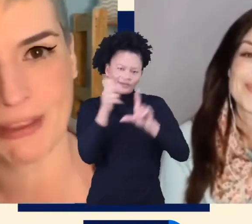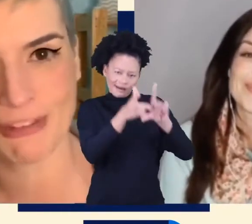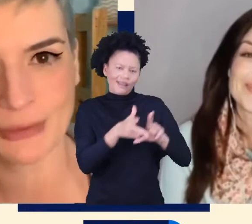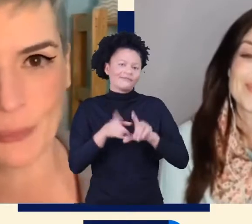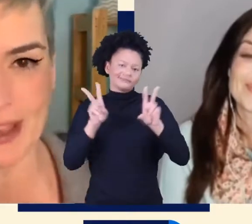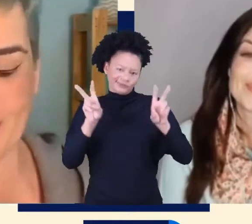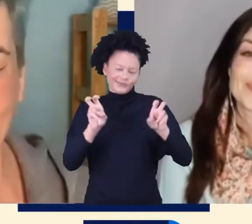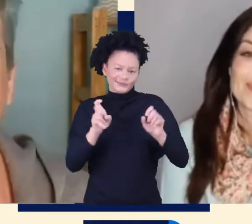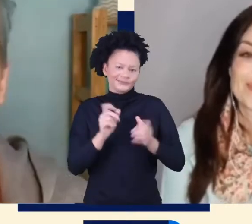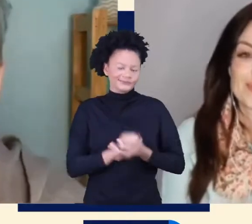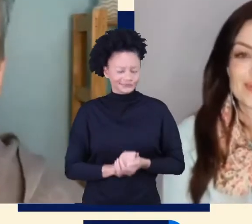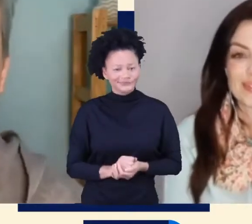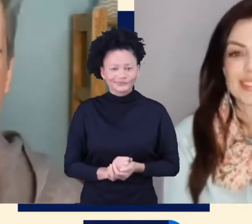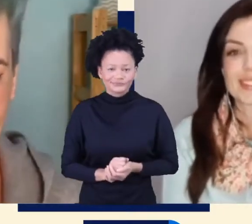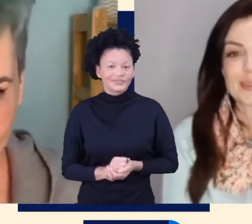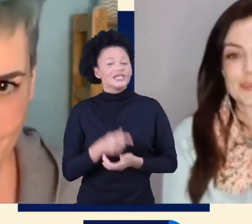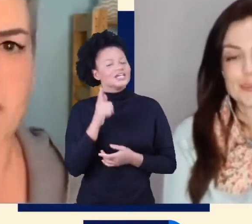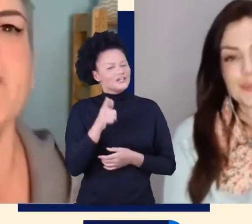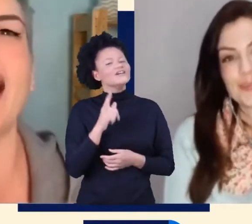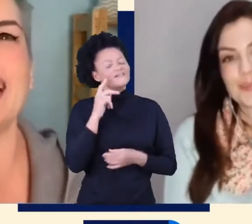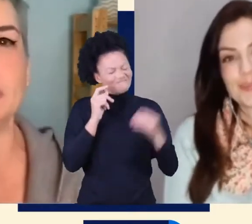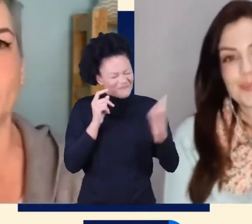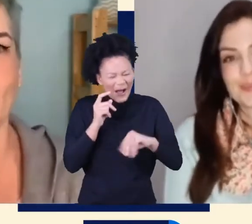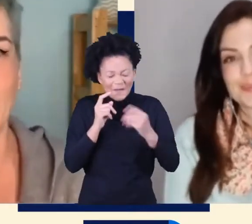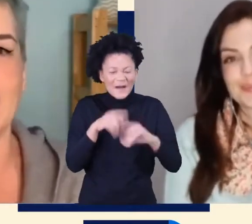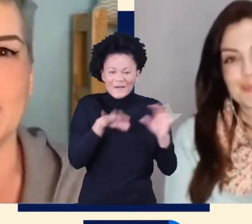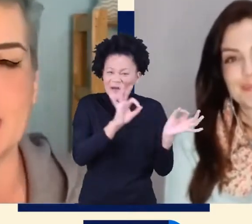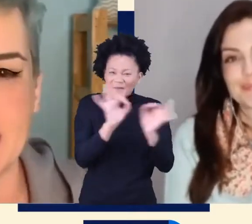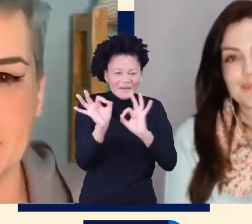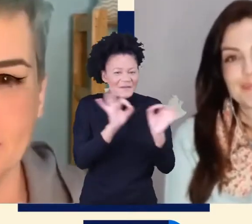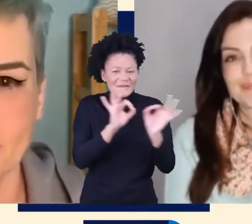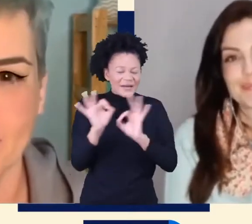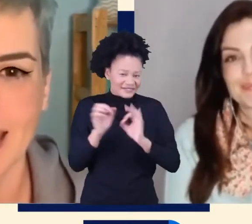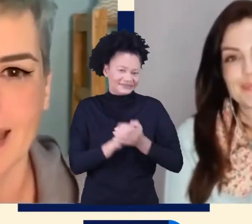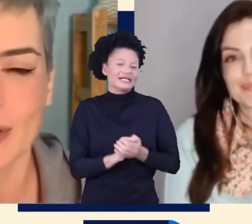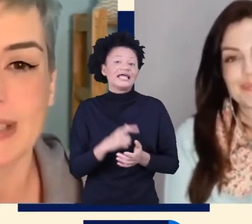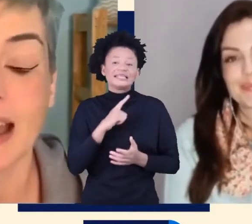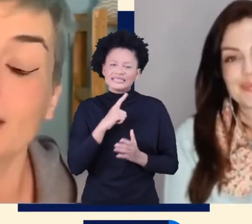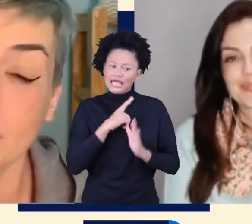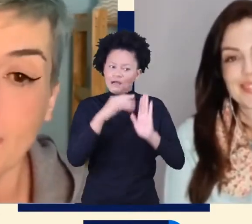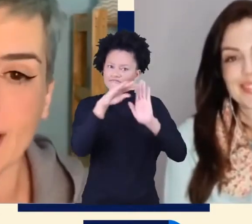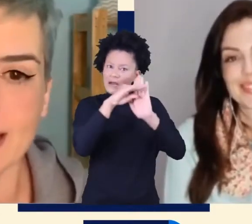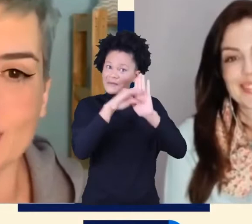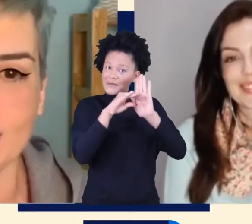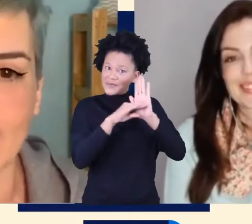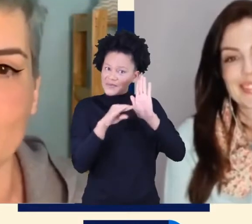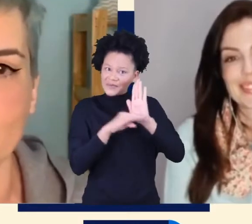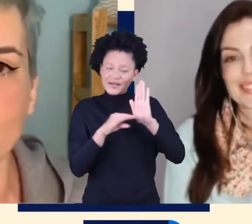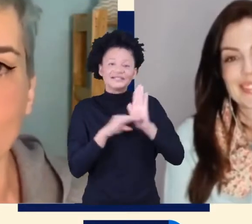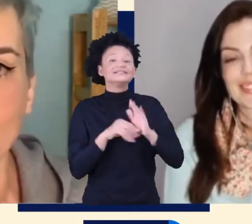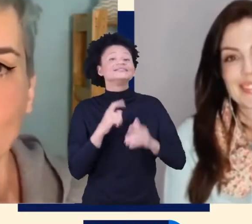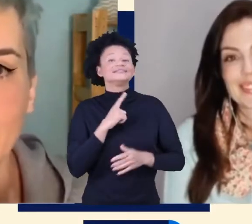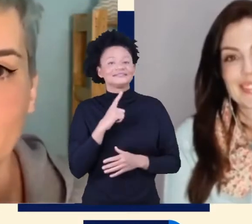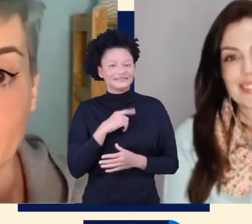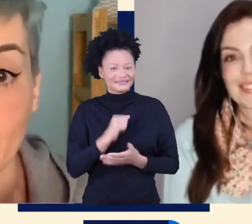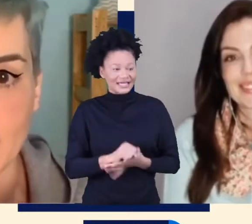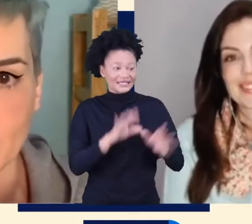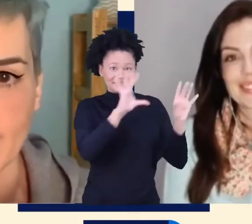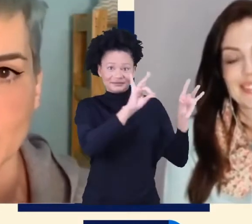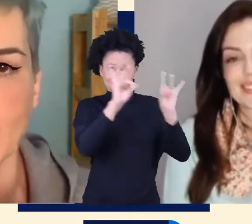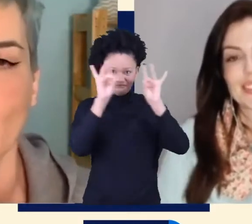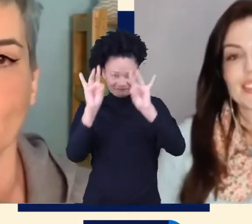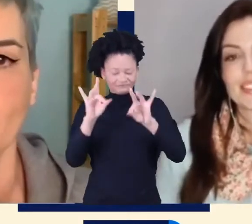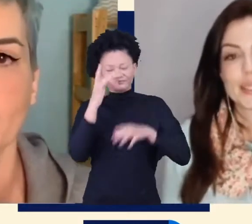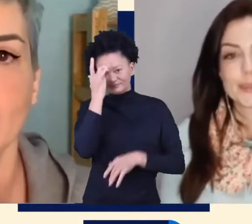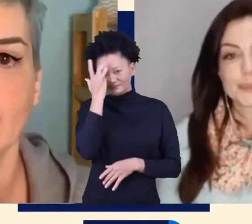seja bem-vindo ou bem-vinda. E maratone aí a nossa... Eu tenho uma playlist até, eu fiz um link para ficar mais